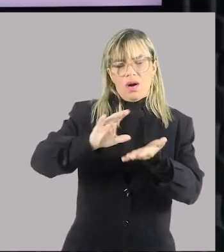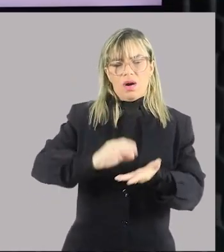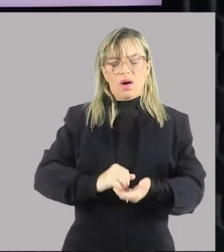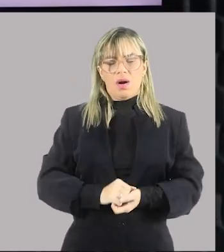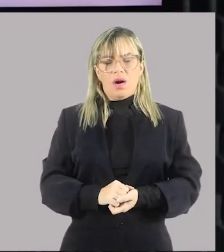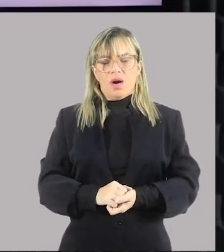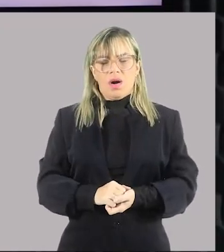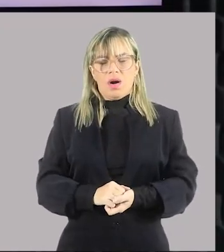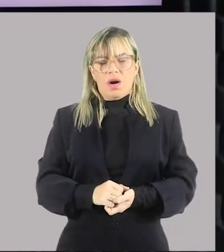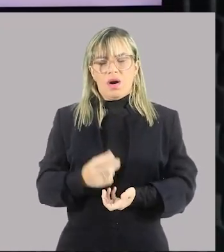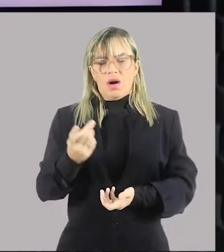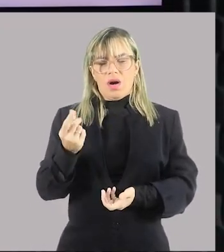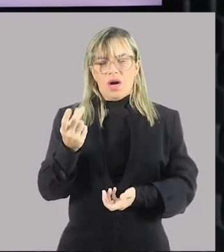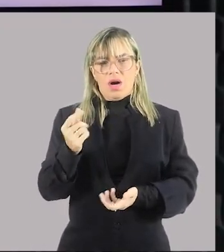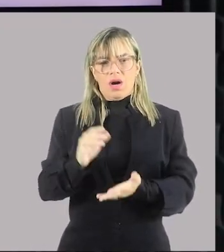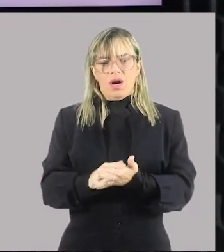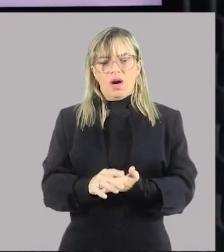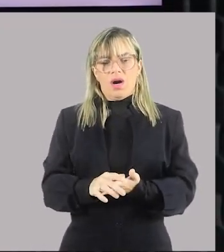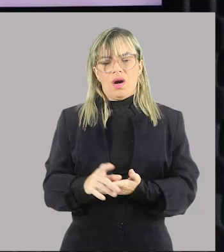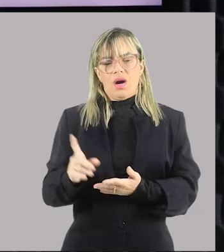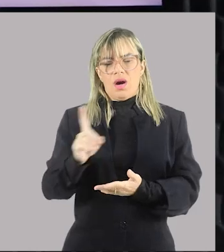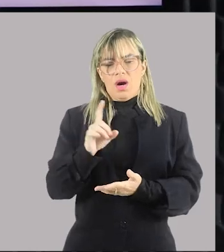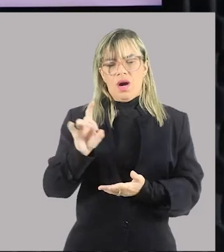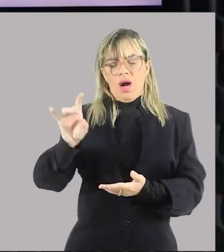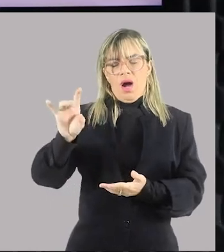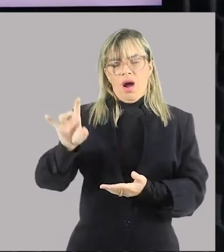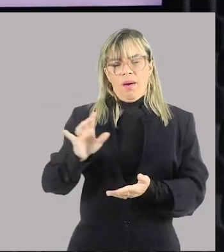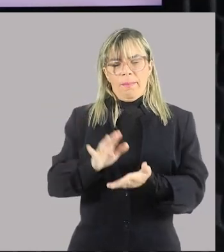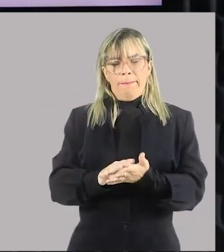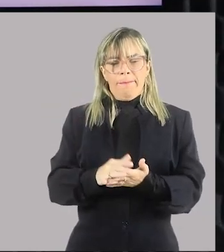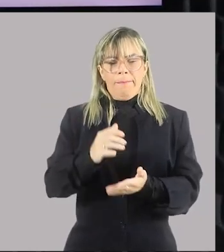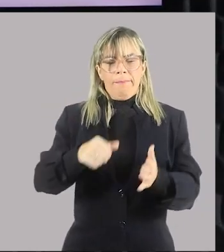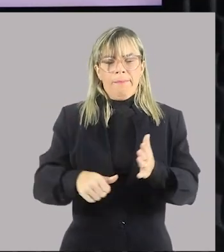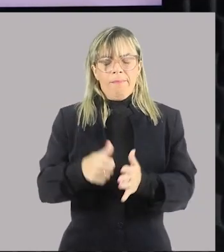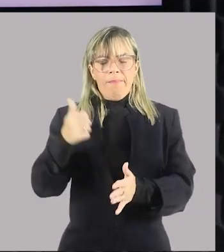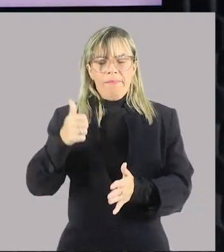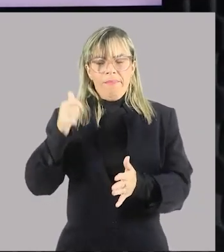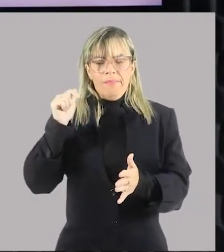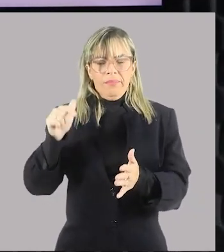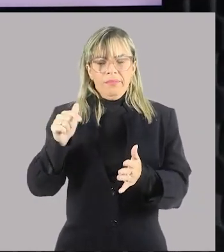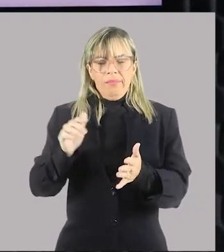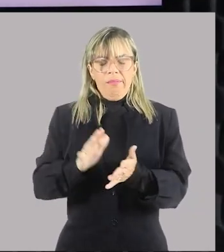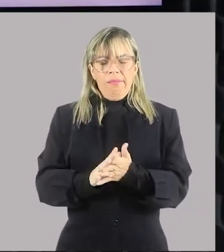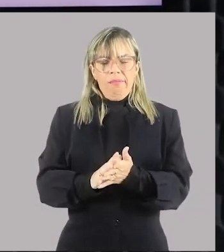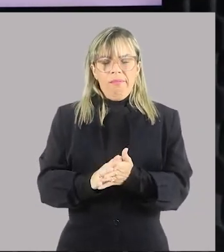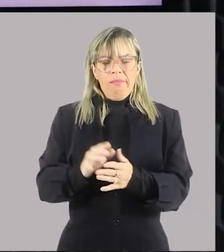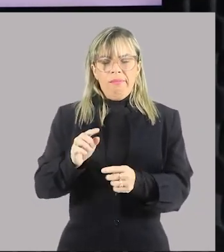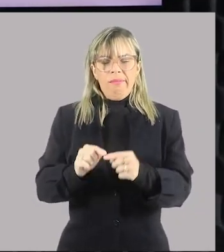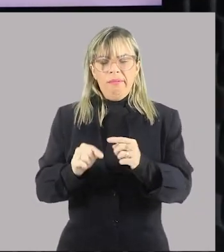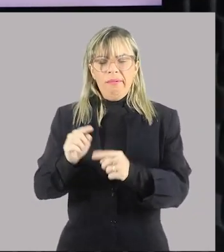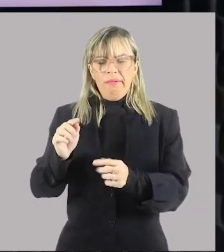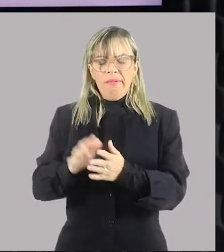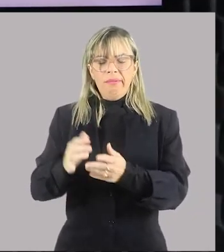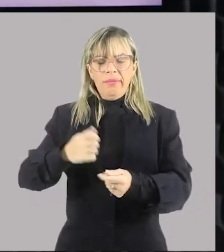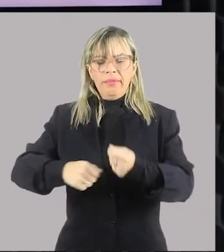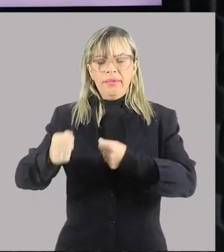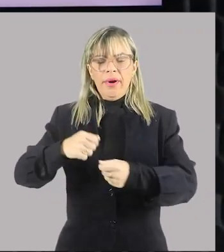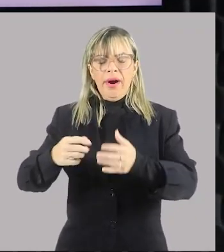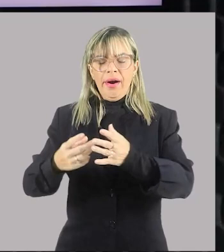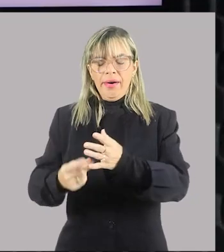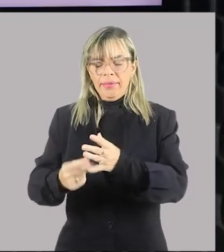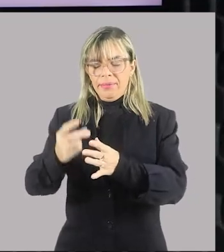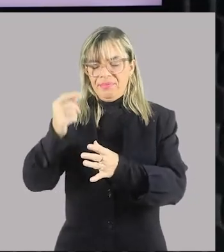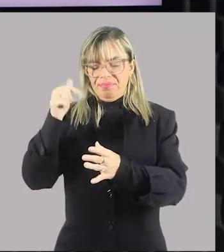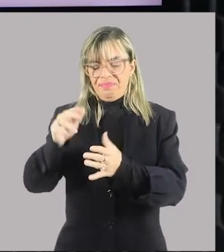que é dinheiro? Não. Primeiro que dinheiro, senhores, é um elemento da economia capitalista